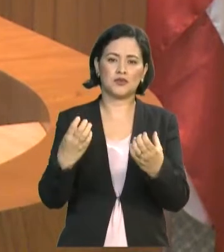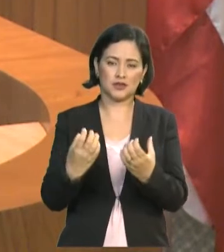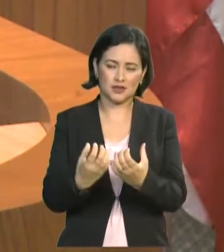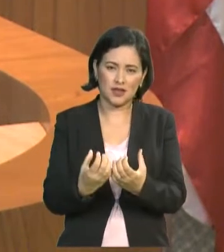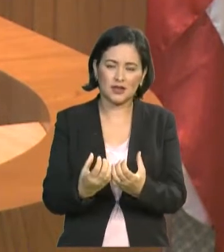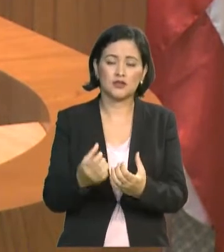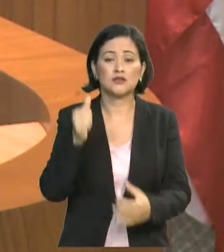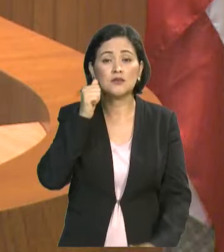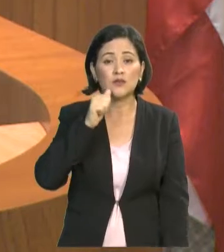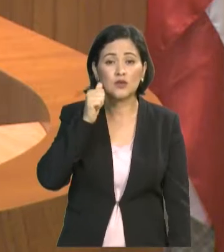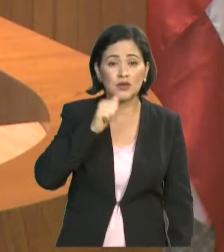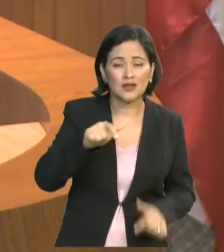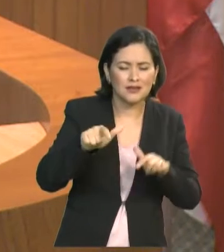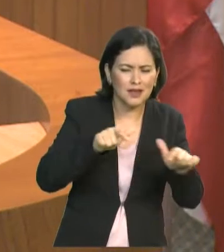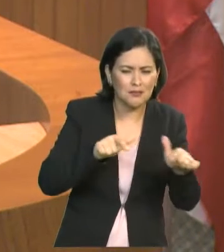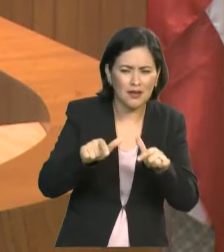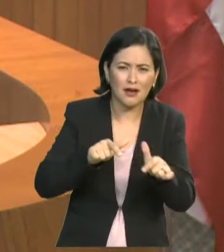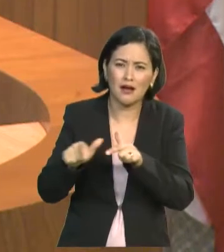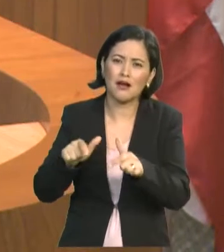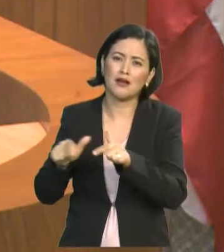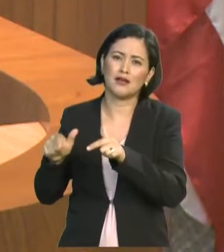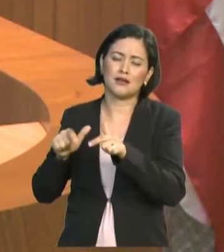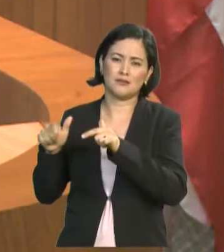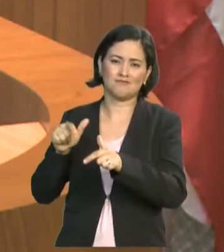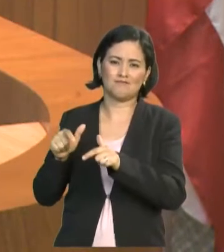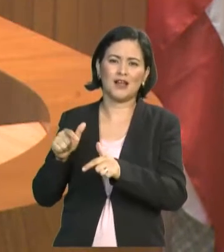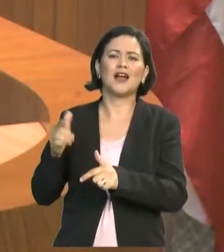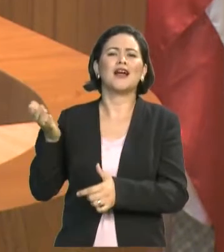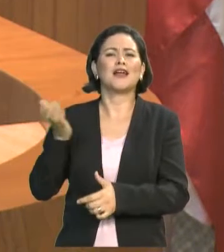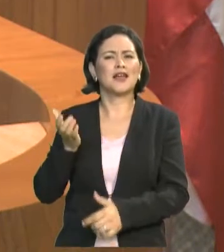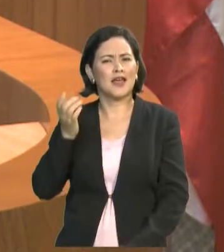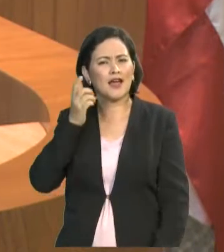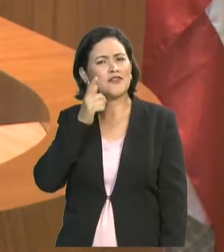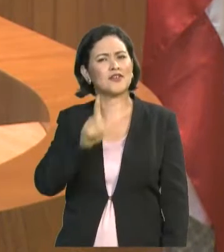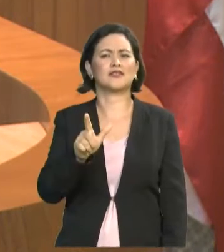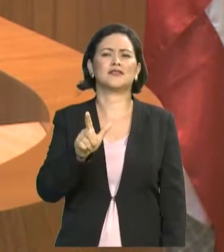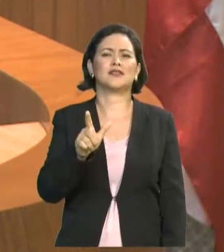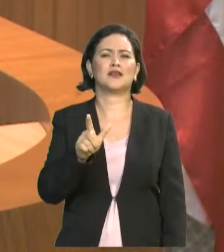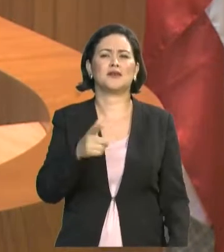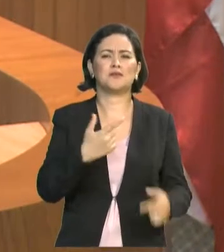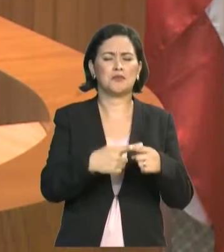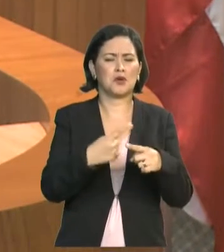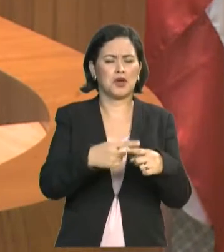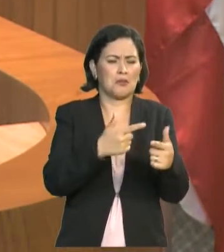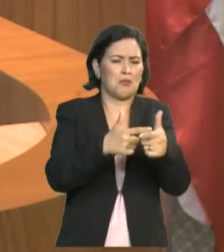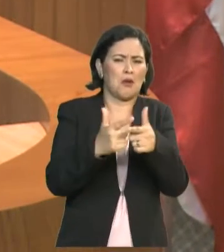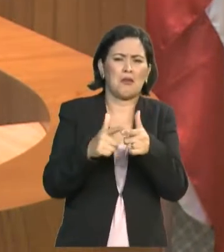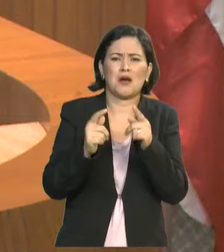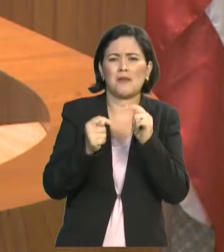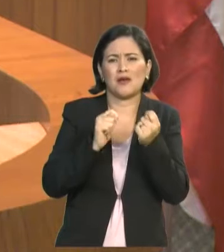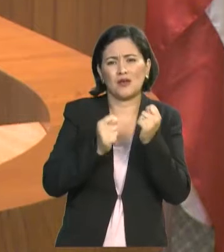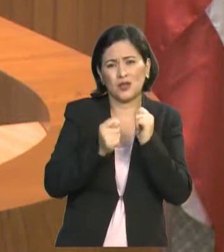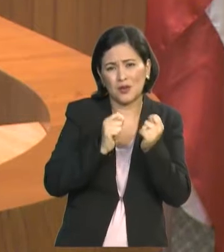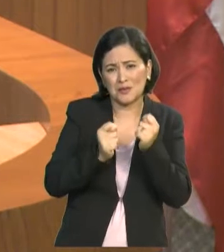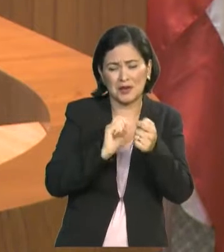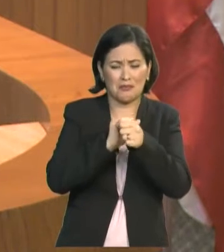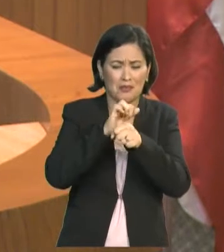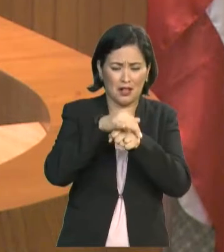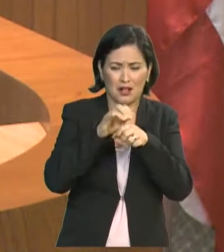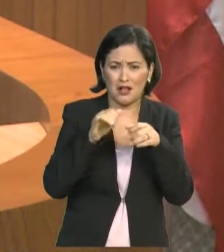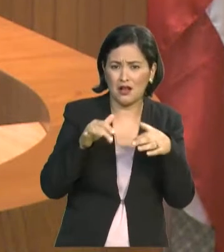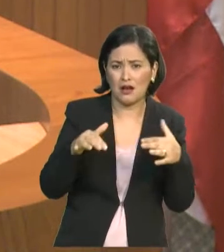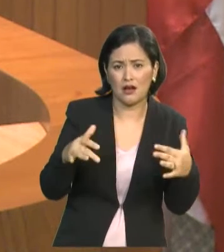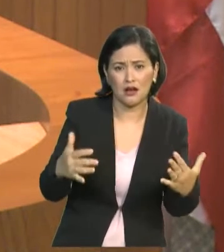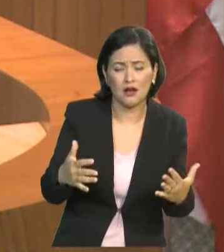econômica e sanitária que é a pandemia. E feliz também de saber que essa comunidade já